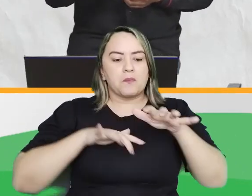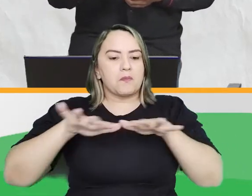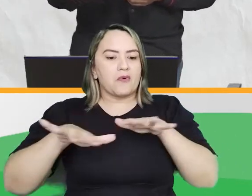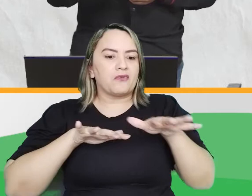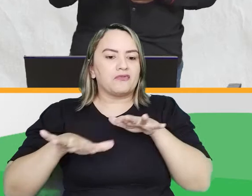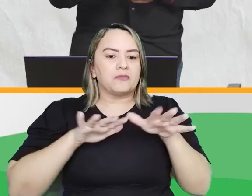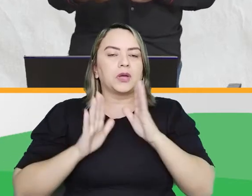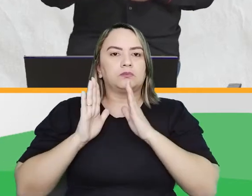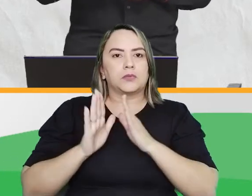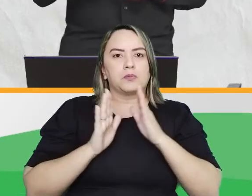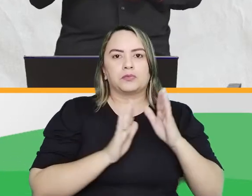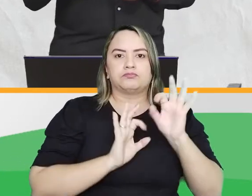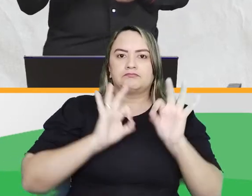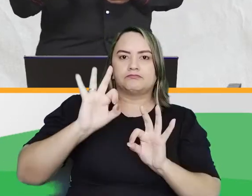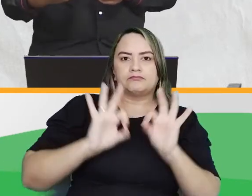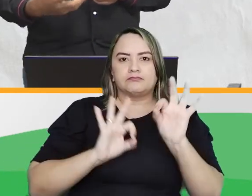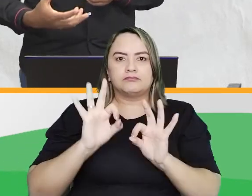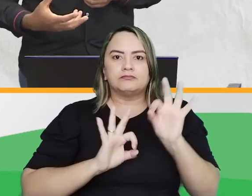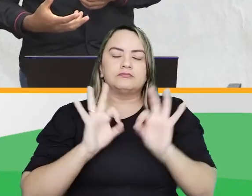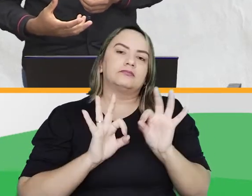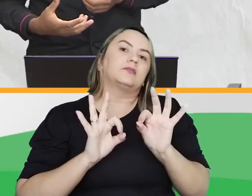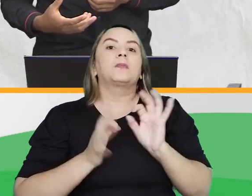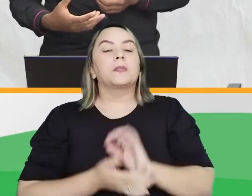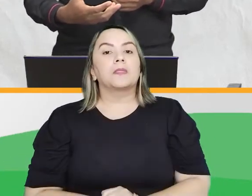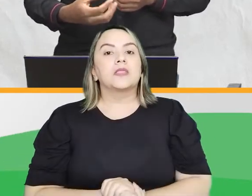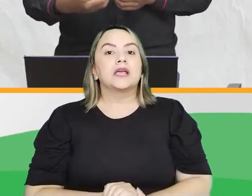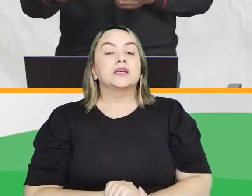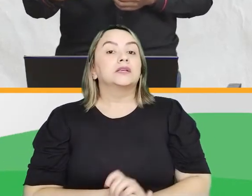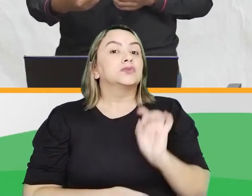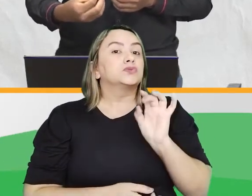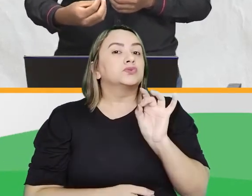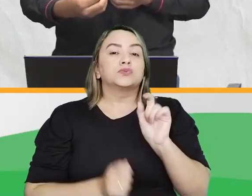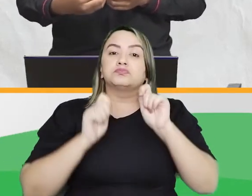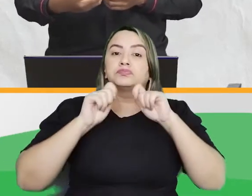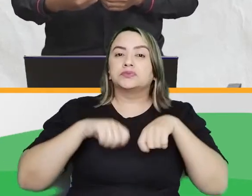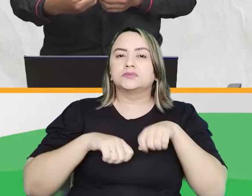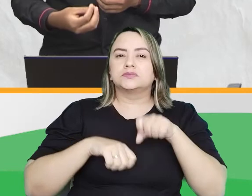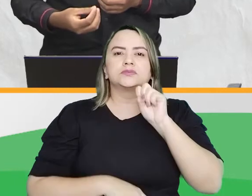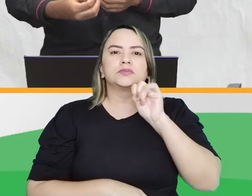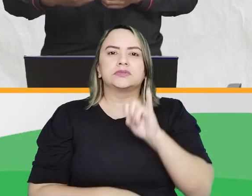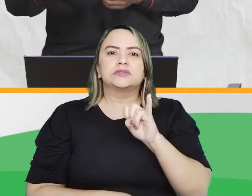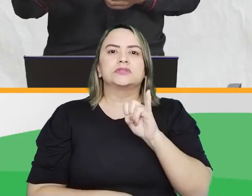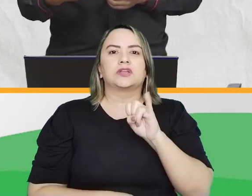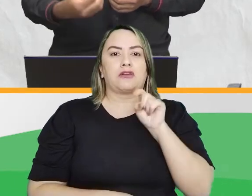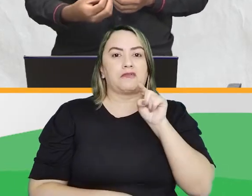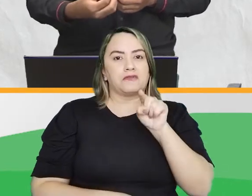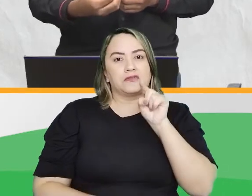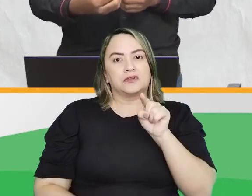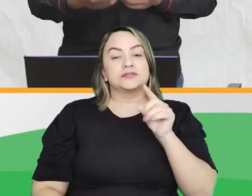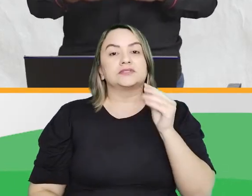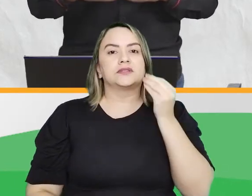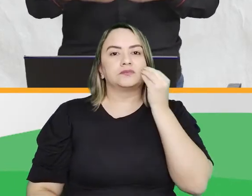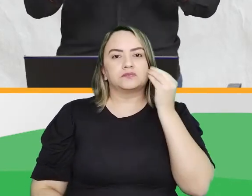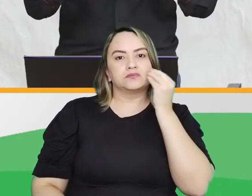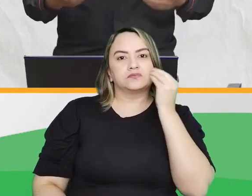necessário que haja uma movimentação ordenada dos elétrons. E essa movimentação ordenada, ela só é possível